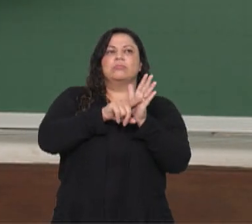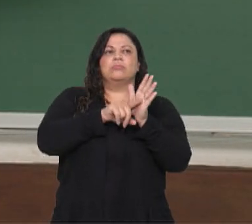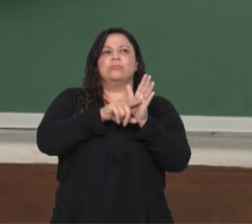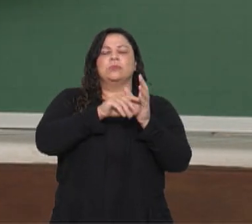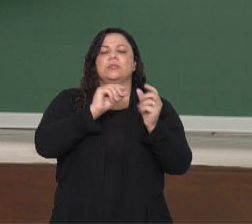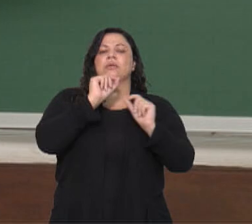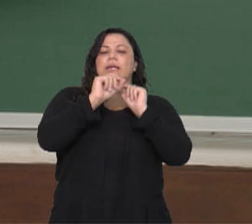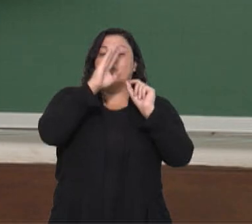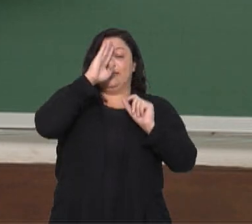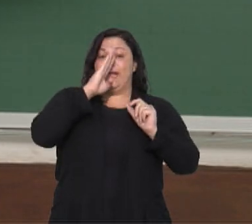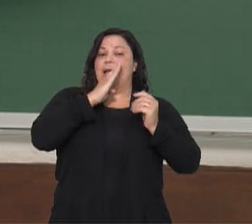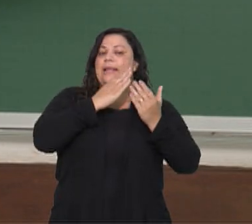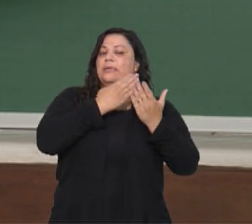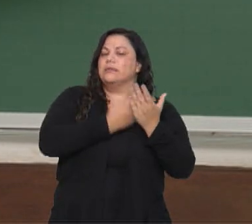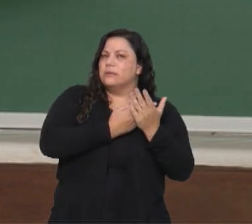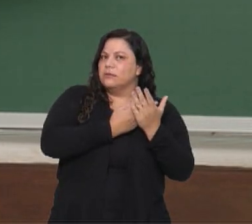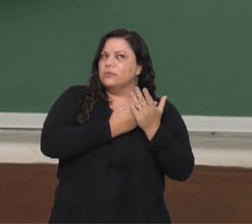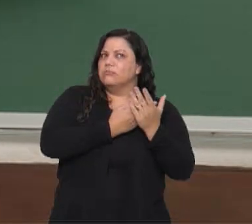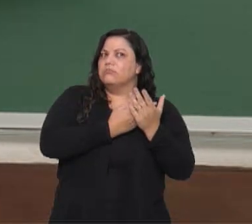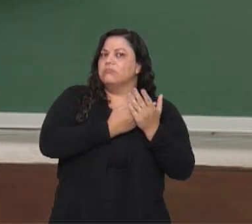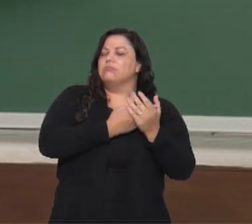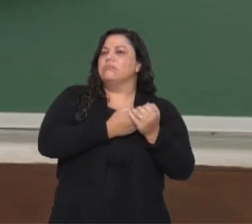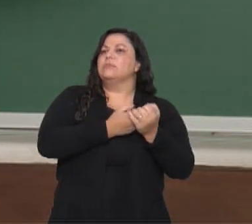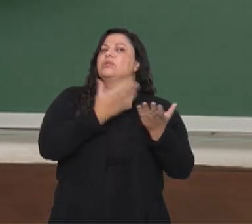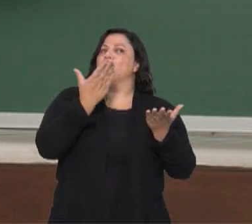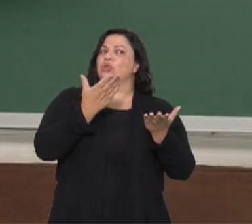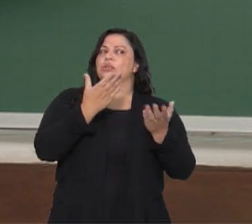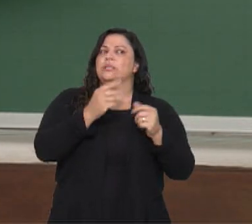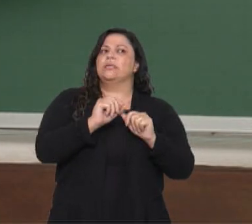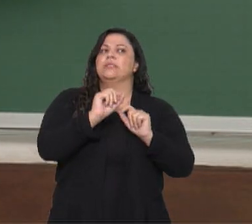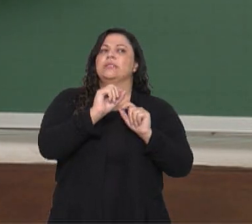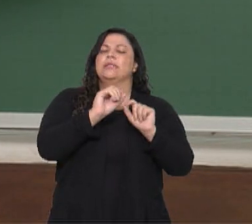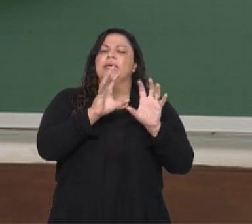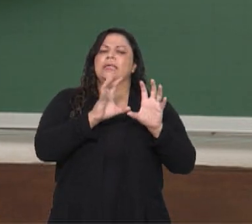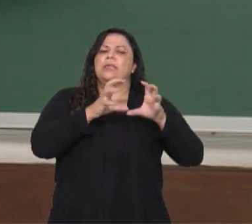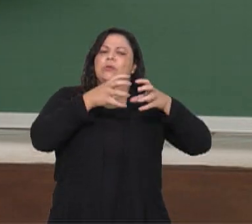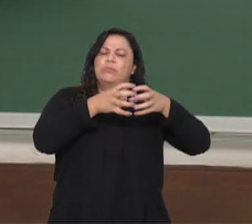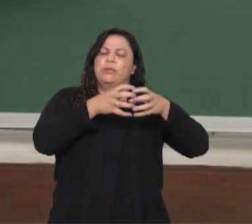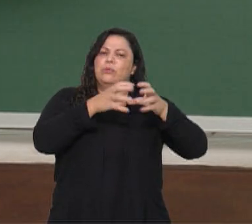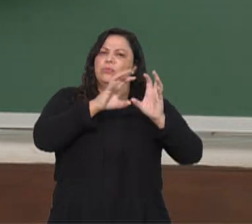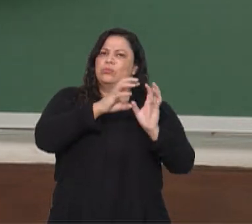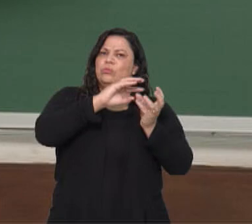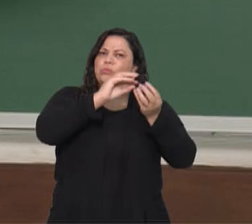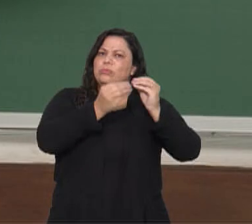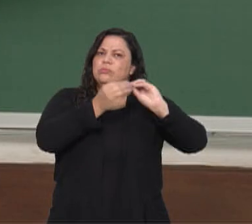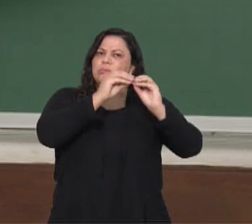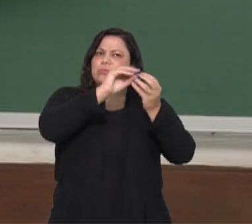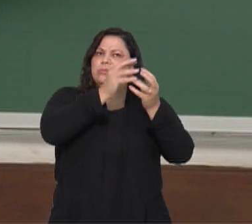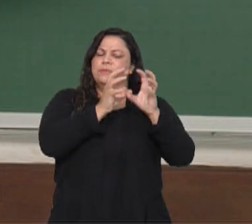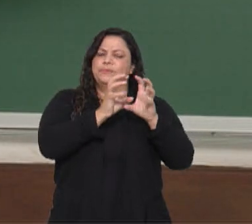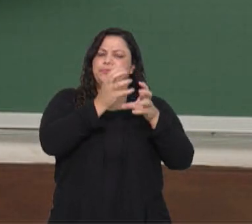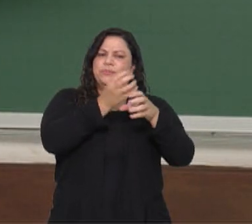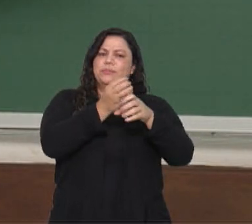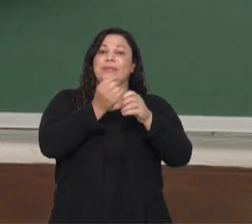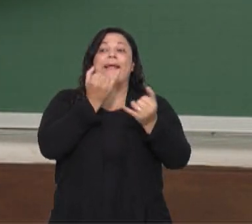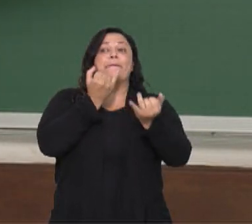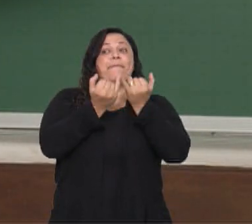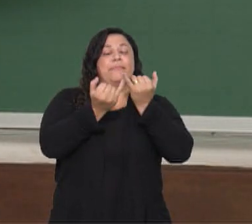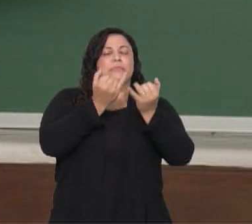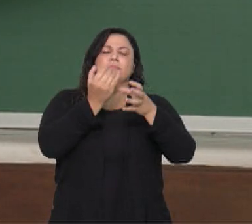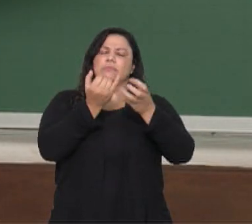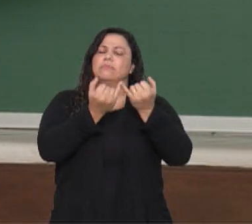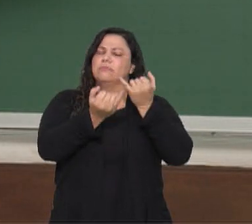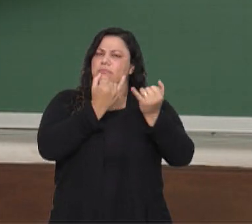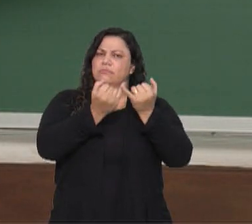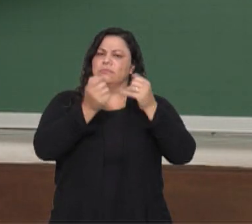mão, o modelo, acredita-se que ela tinha uma função semelhante à picareta que nós temos nos dias atuais. Por